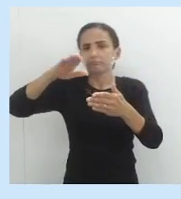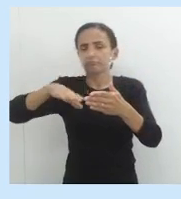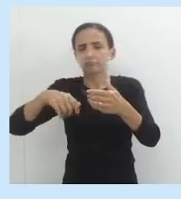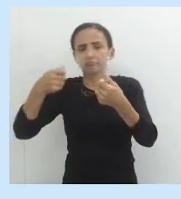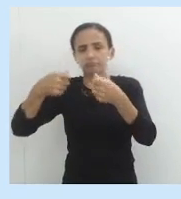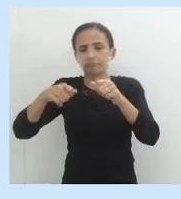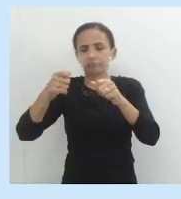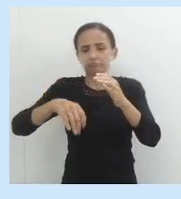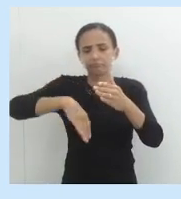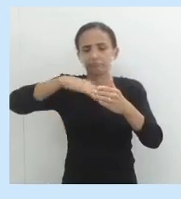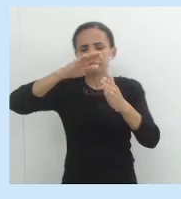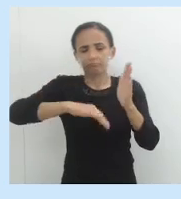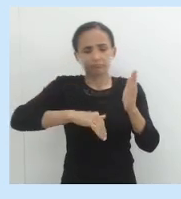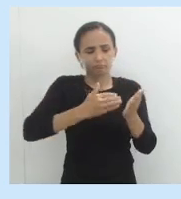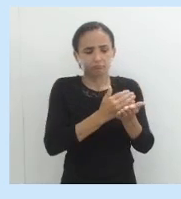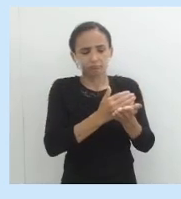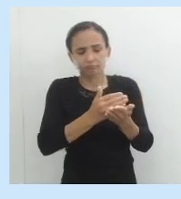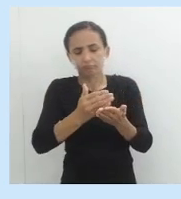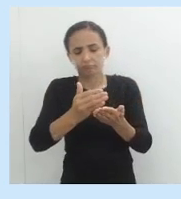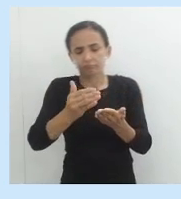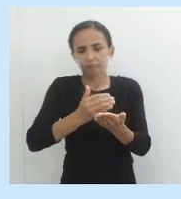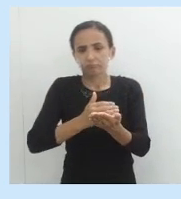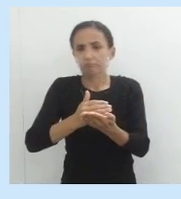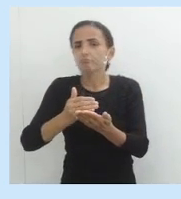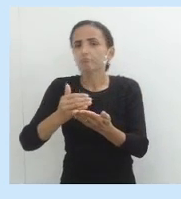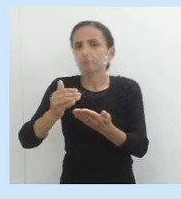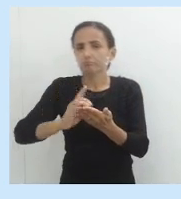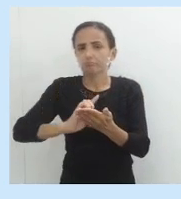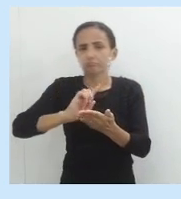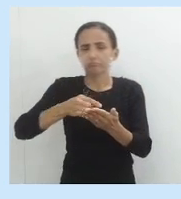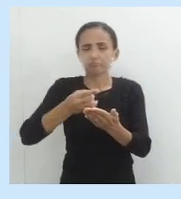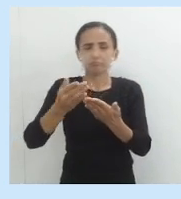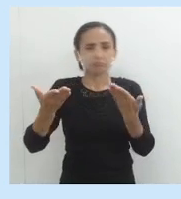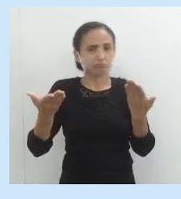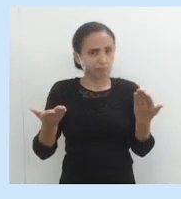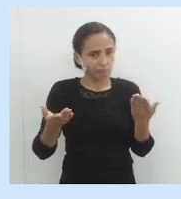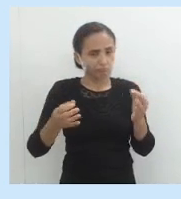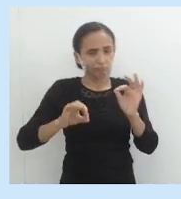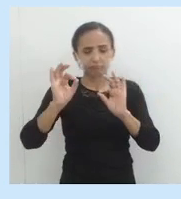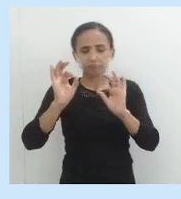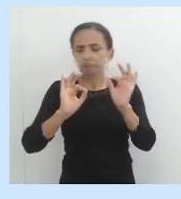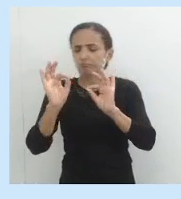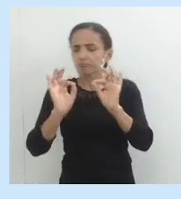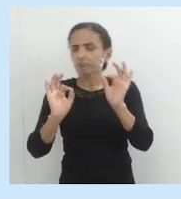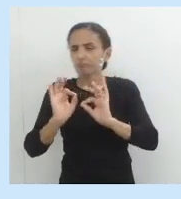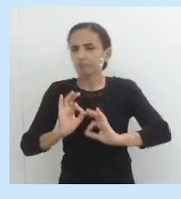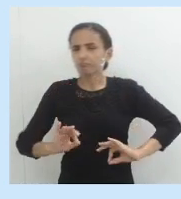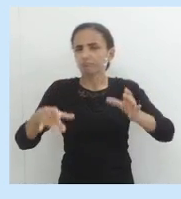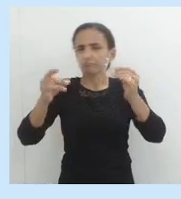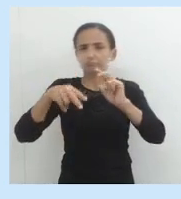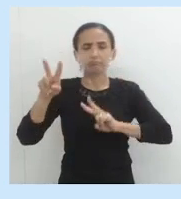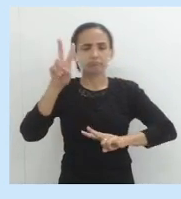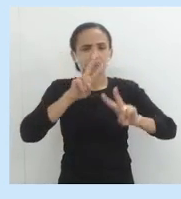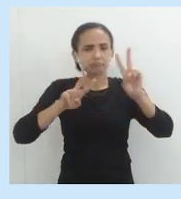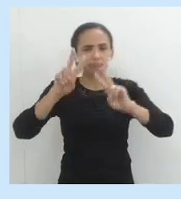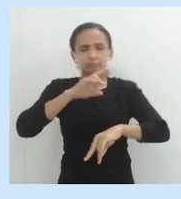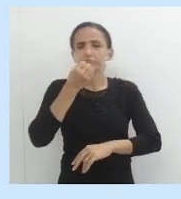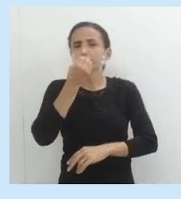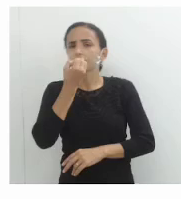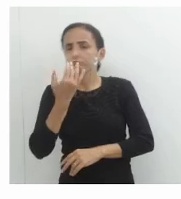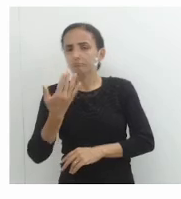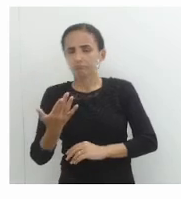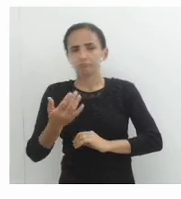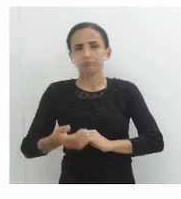uma pintura em uma parede que ainda não estava completamente endurecida, né, e dava uma visualidade diferente para a